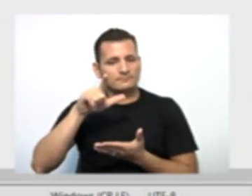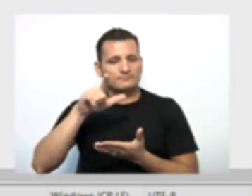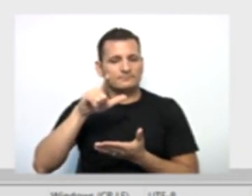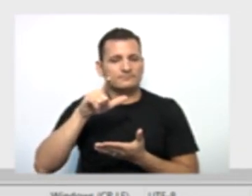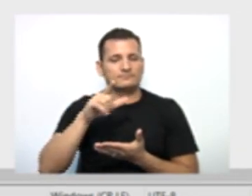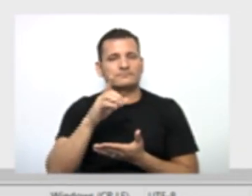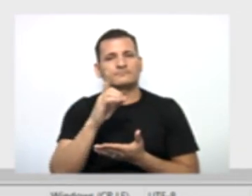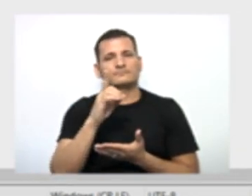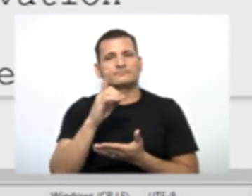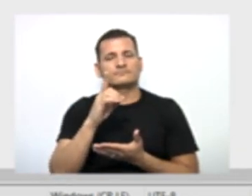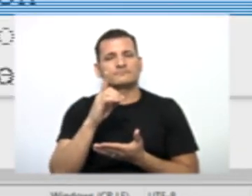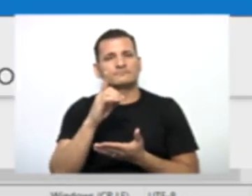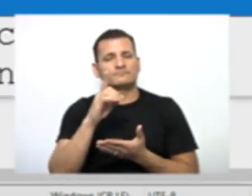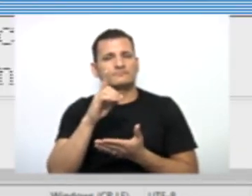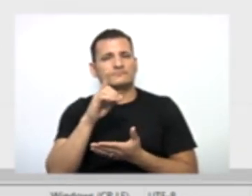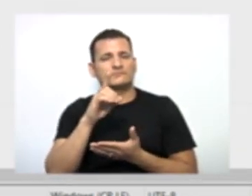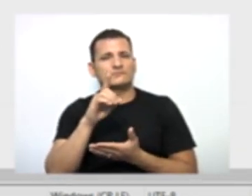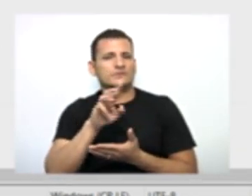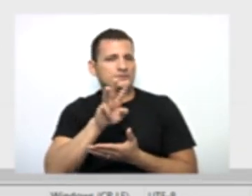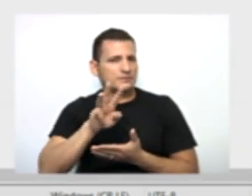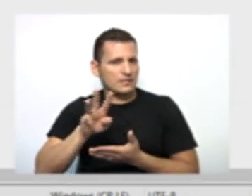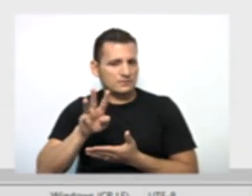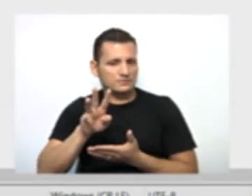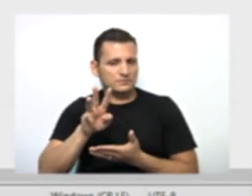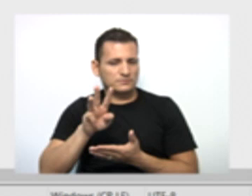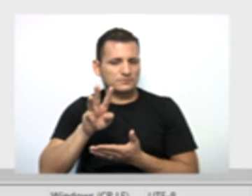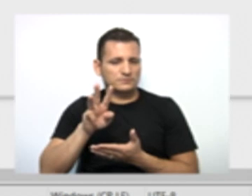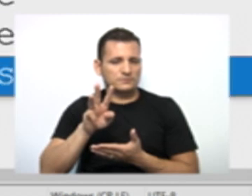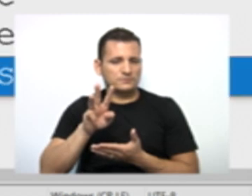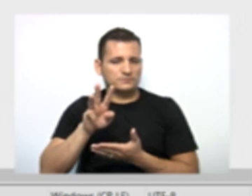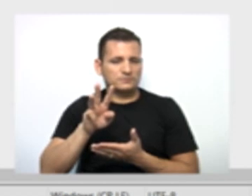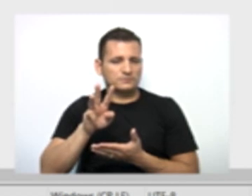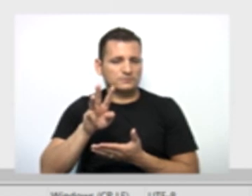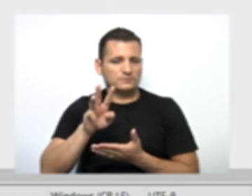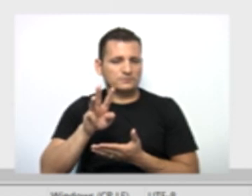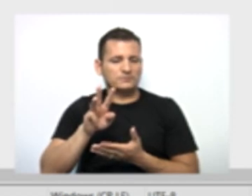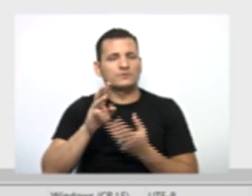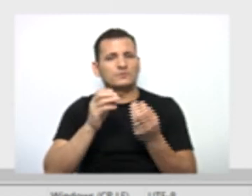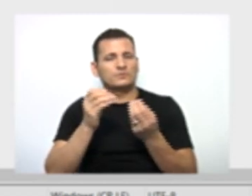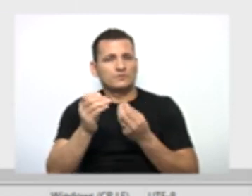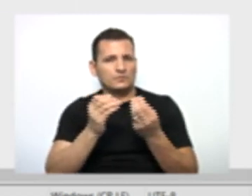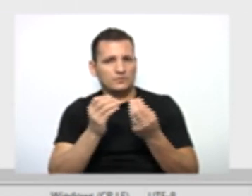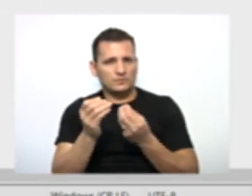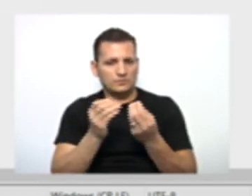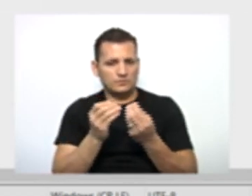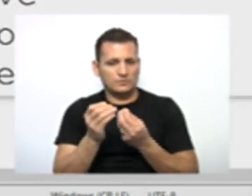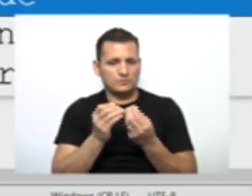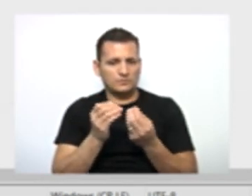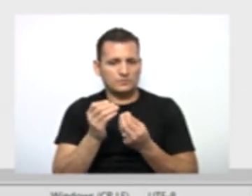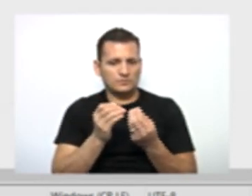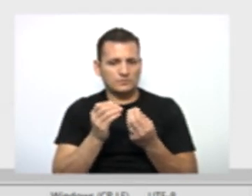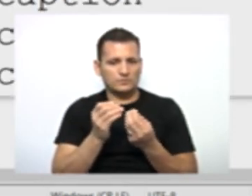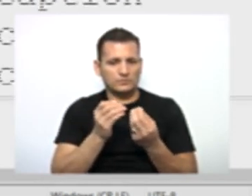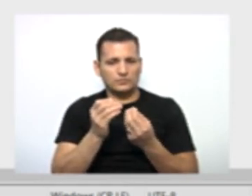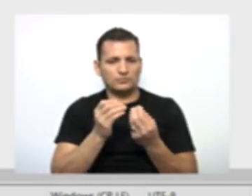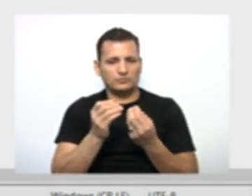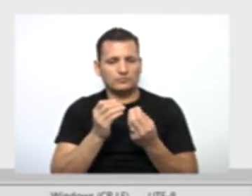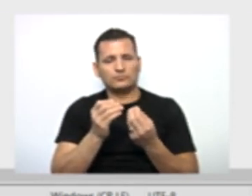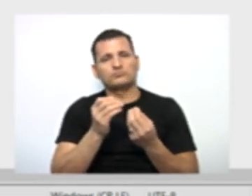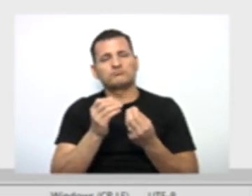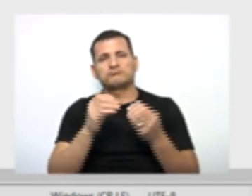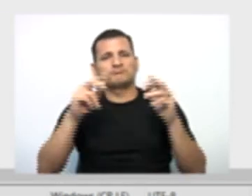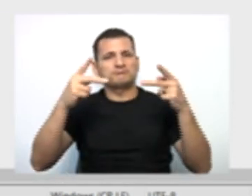do site e como funcionam as